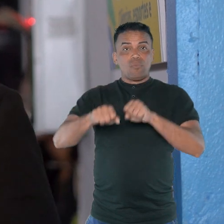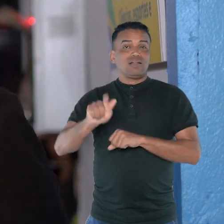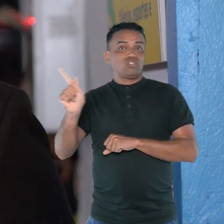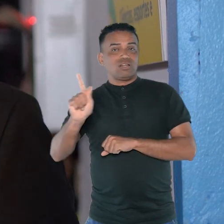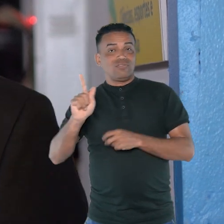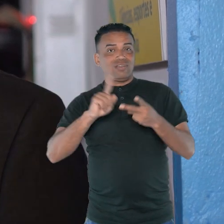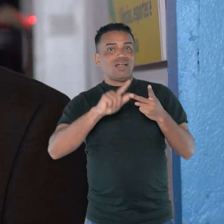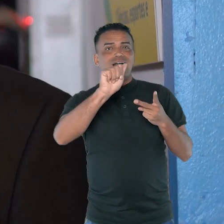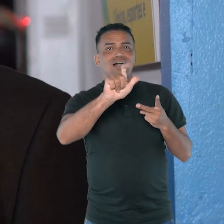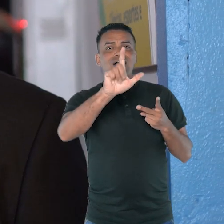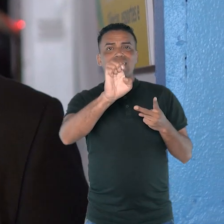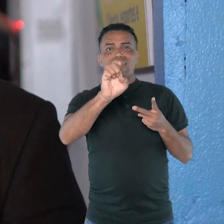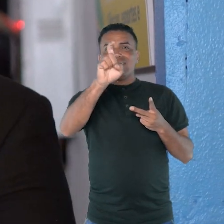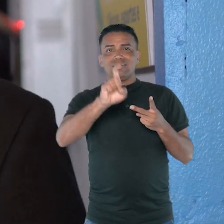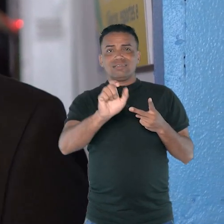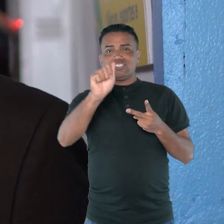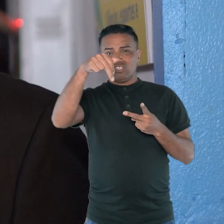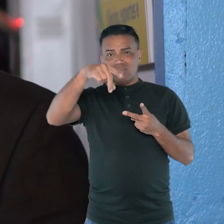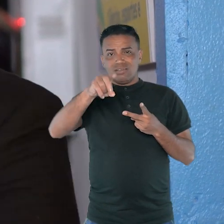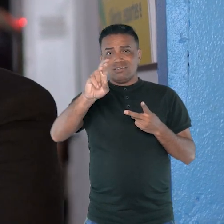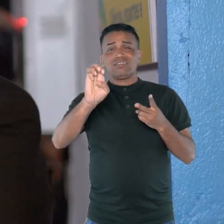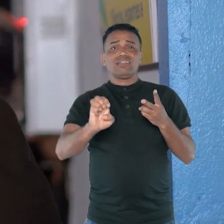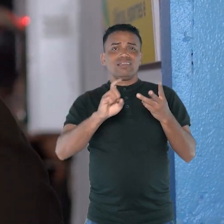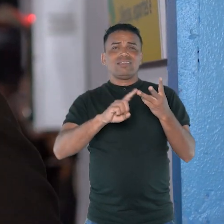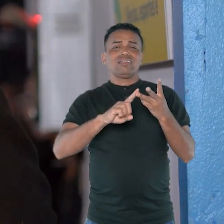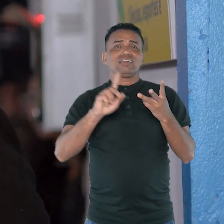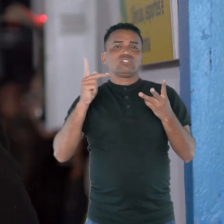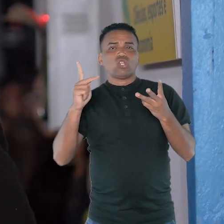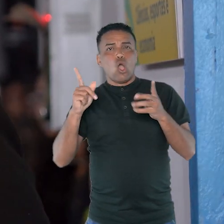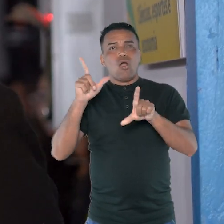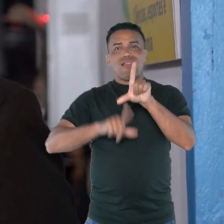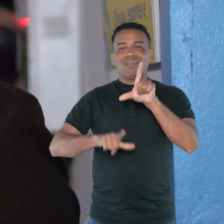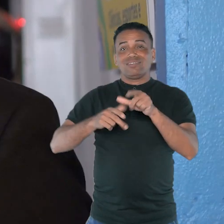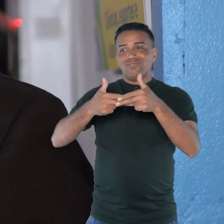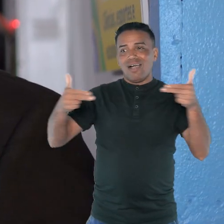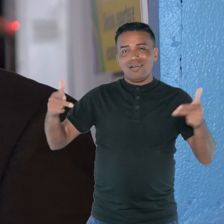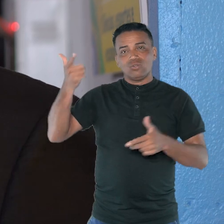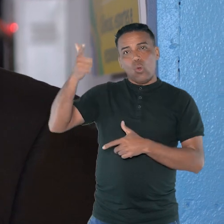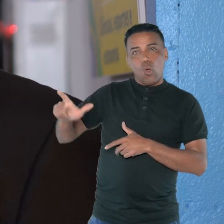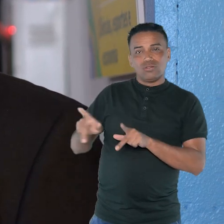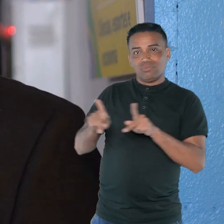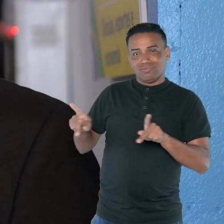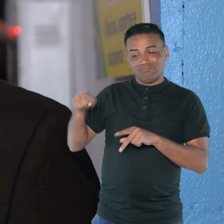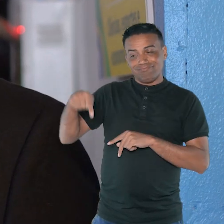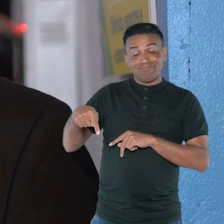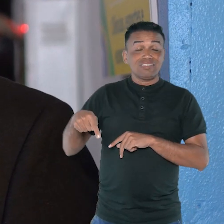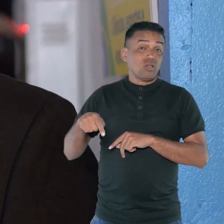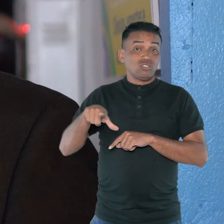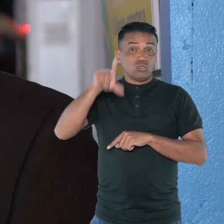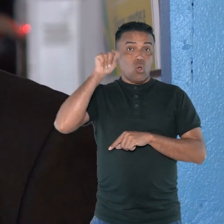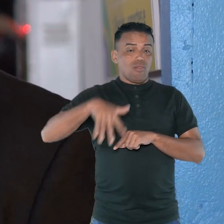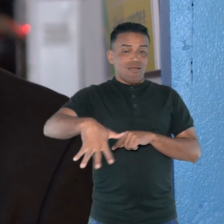Alexandre, o Cassius que falaram, formados em história, sem letras e vários outros professores aqui. E quando a gente escolhe